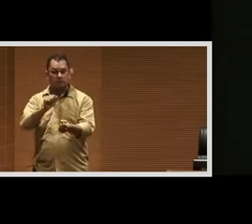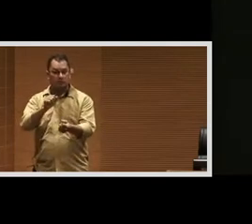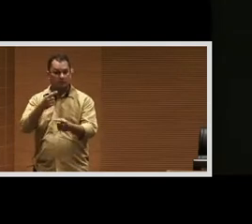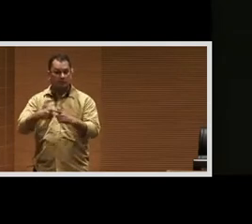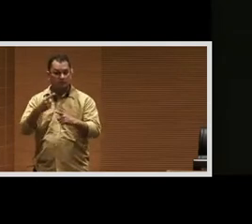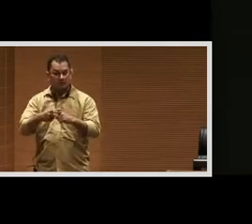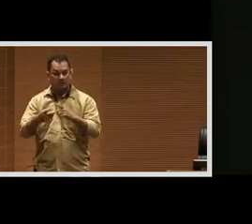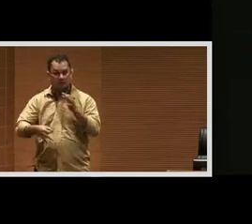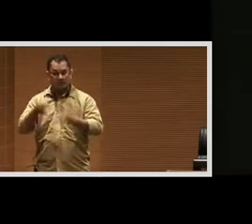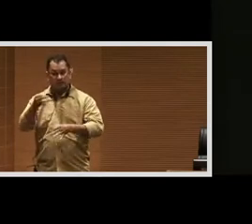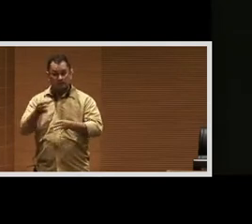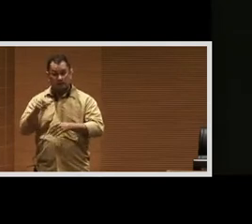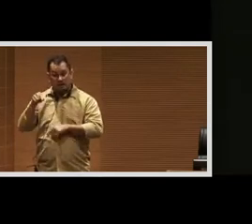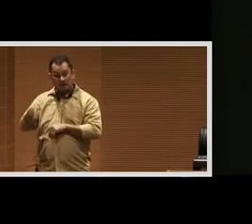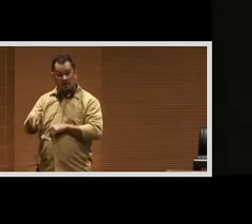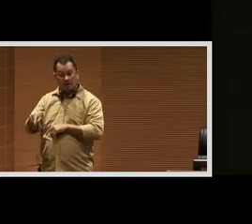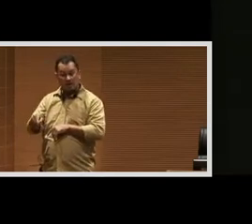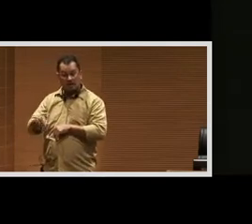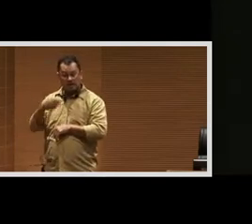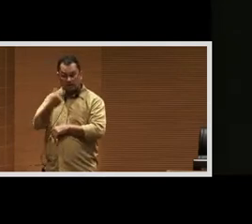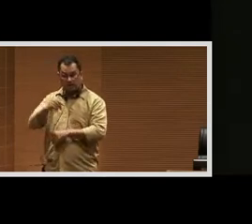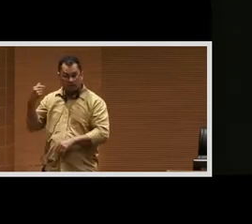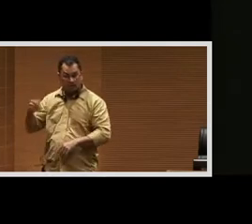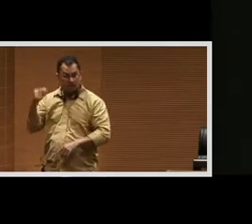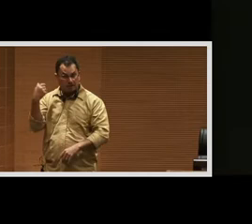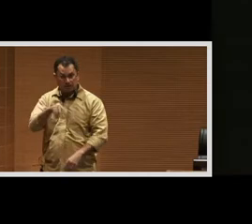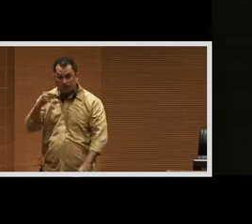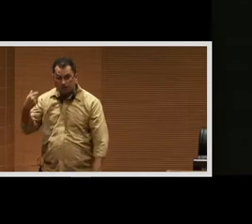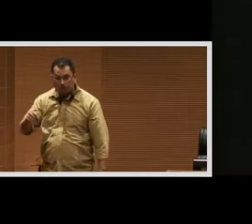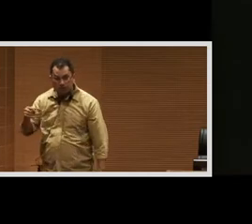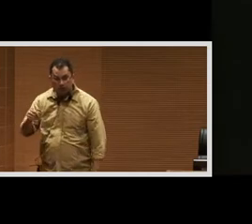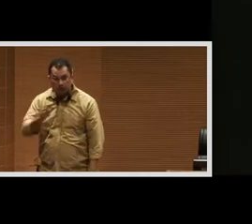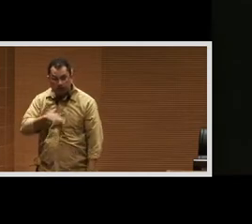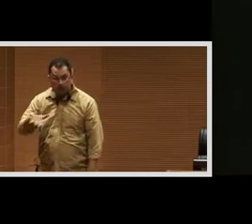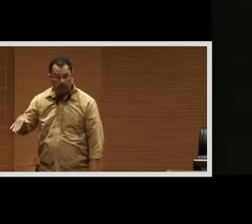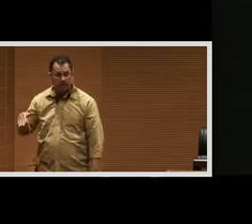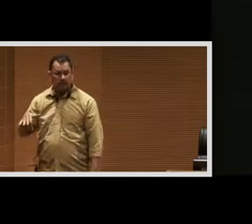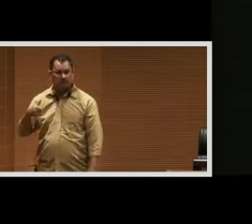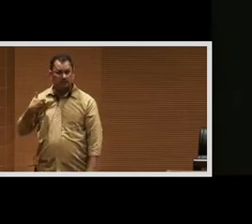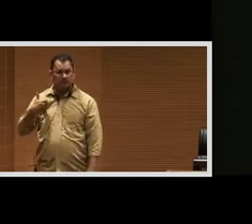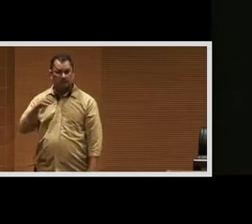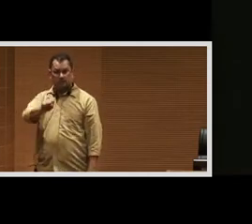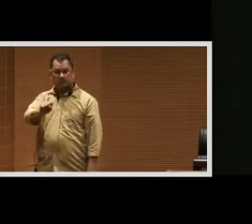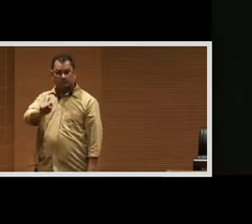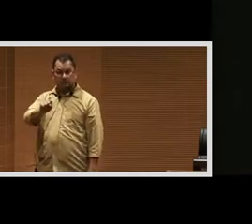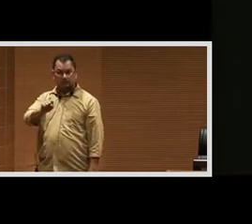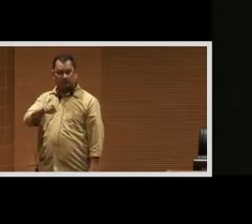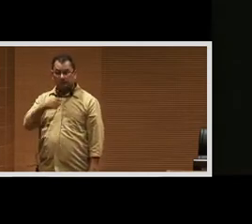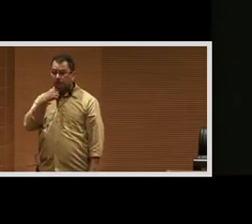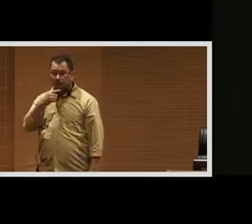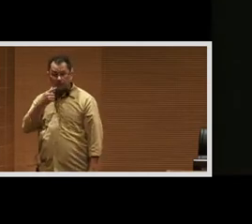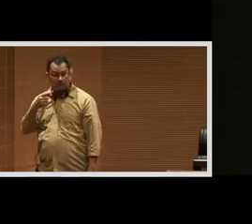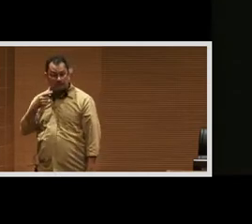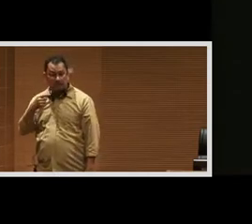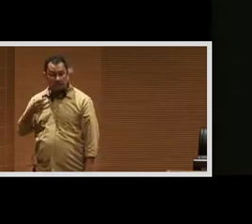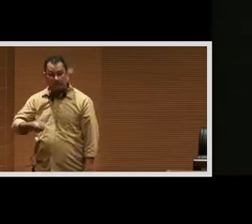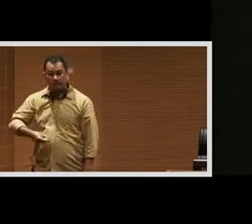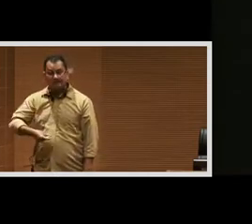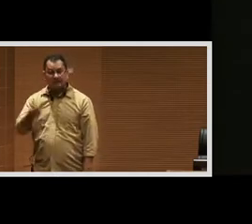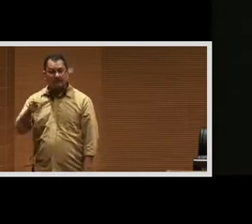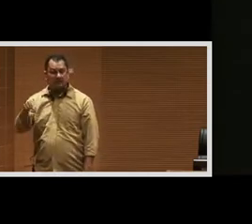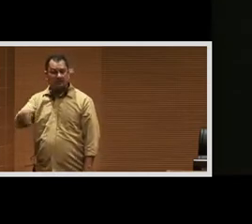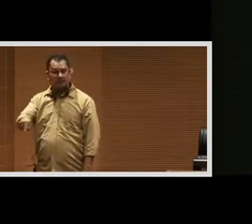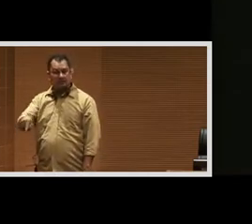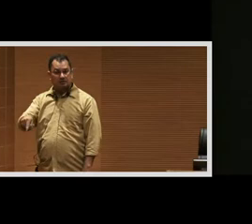surra tão grande no Miguel que o Miguel não saiu do abrigo. Ele